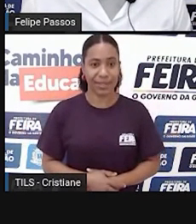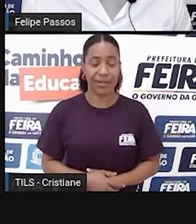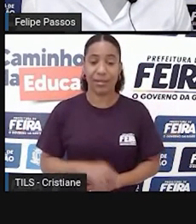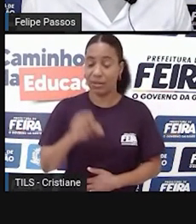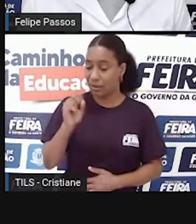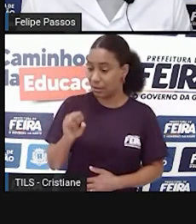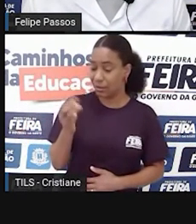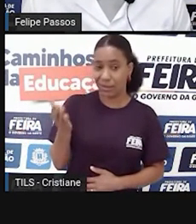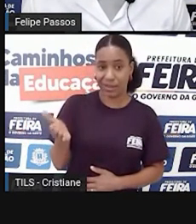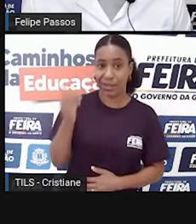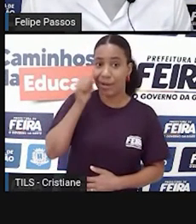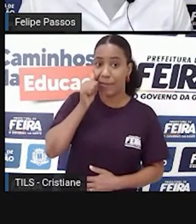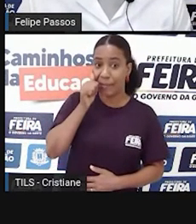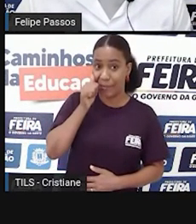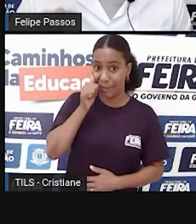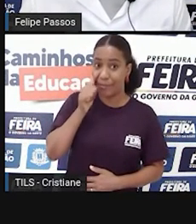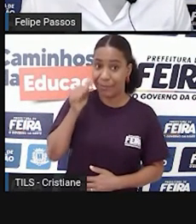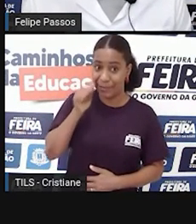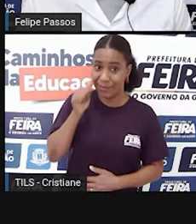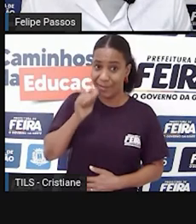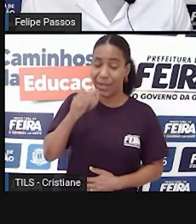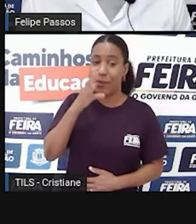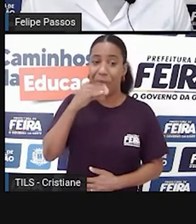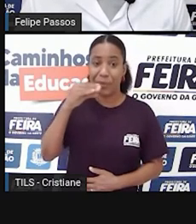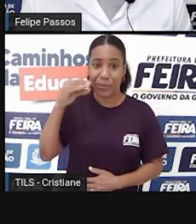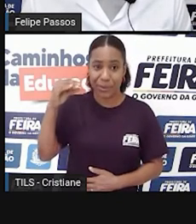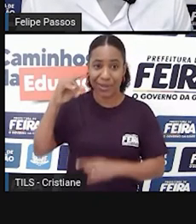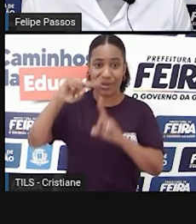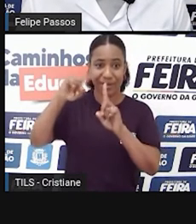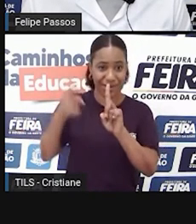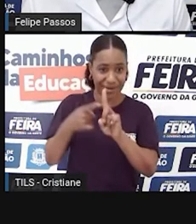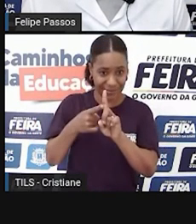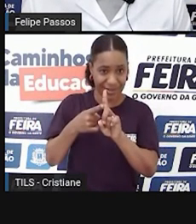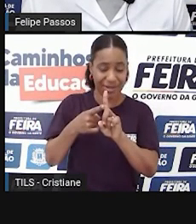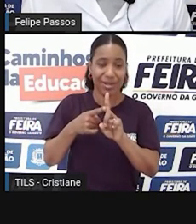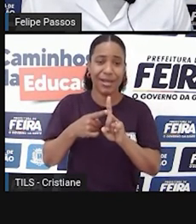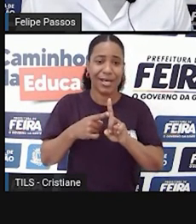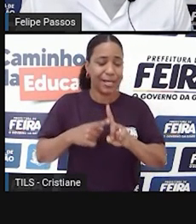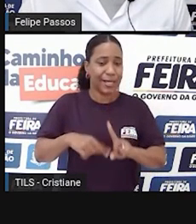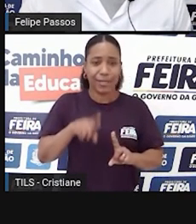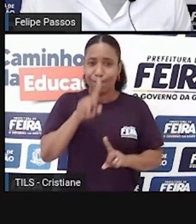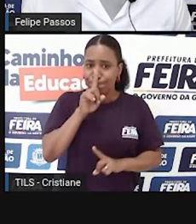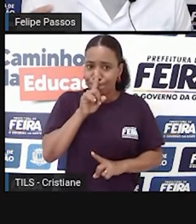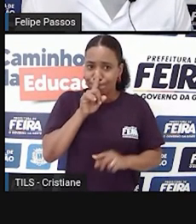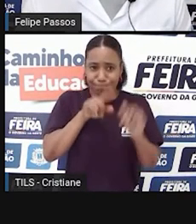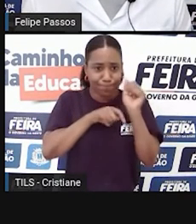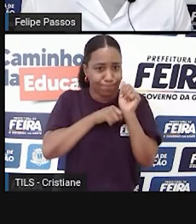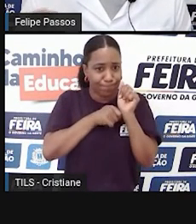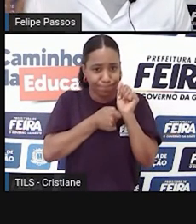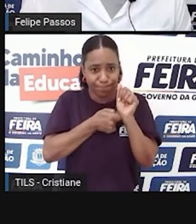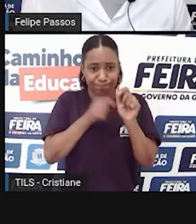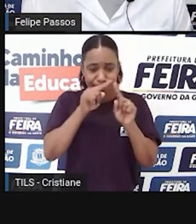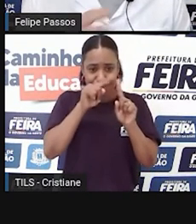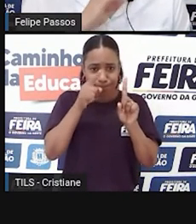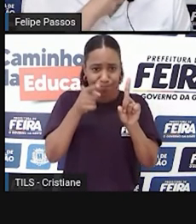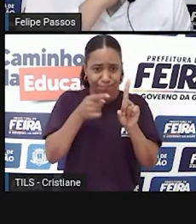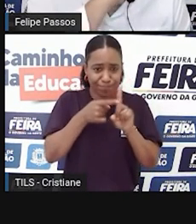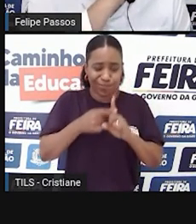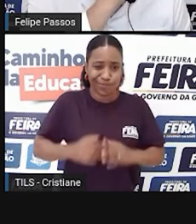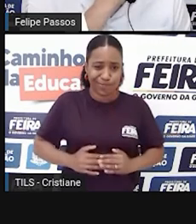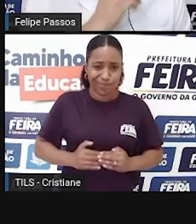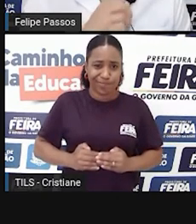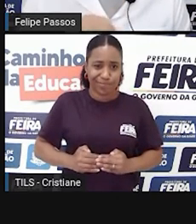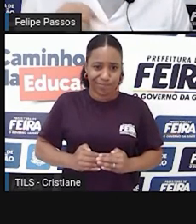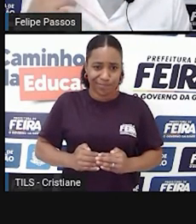ela tenta esconder essa gestação, ou por falta de informação ela não vai fazer um pré-natal, ela pode passar, né, despercebido